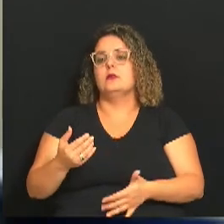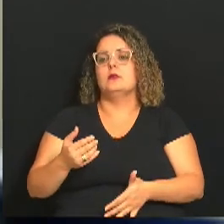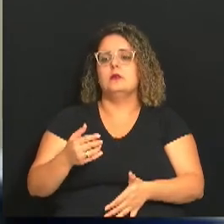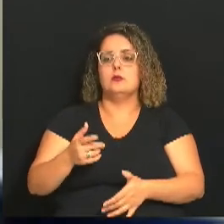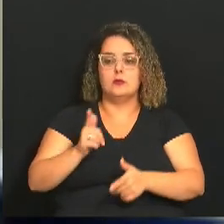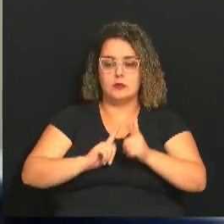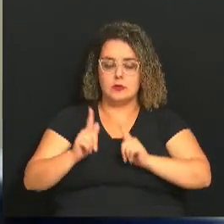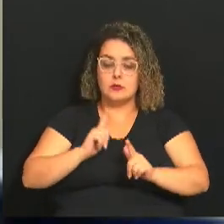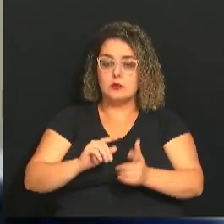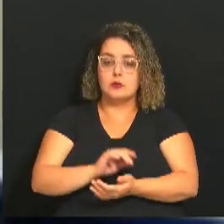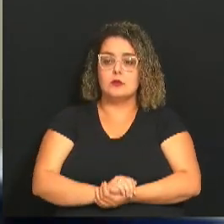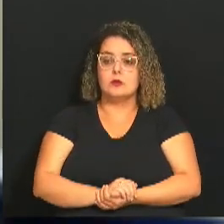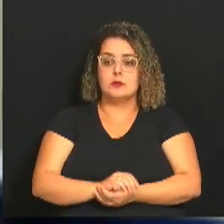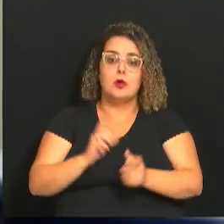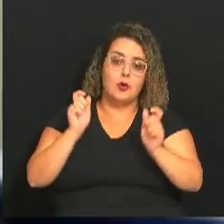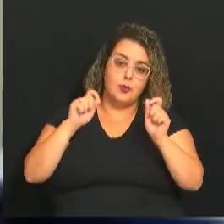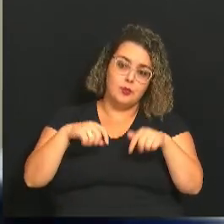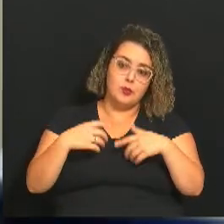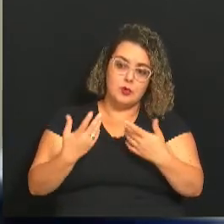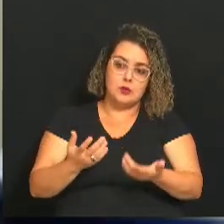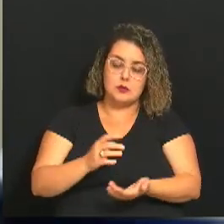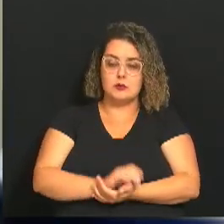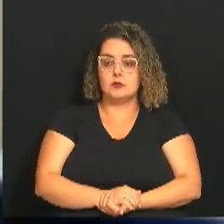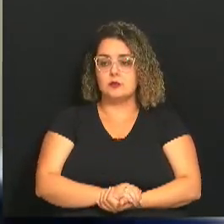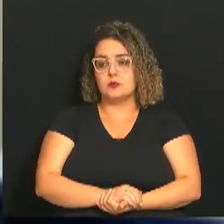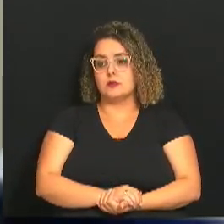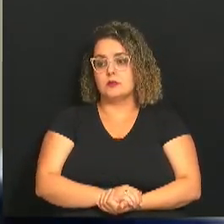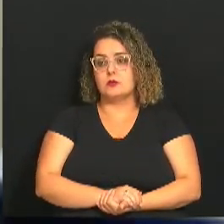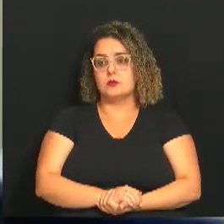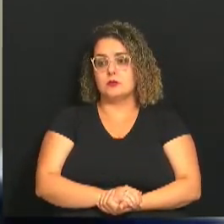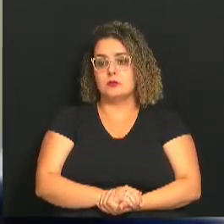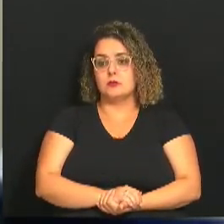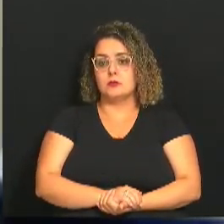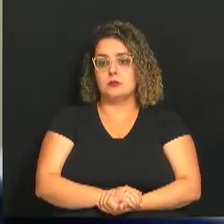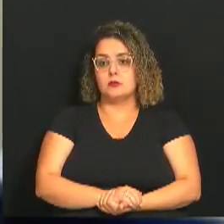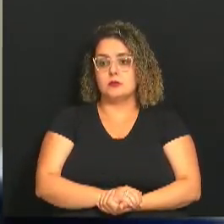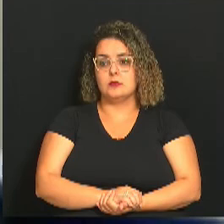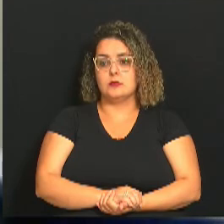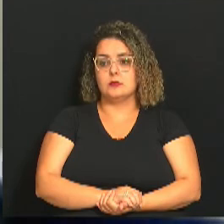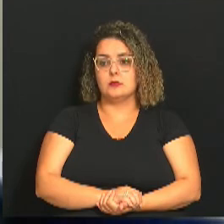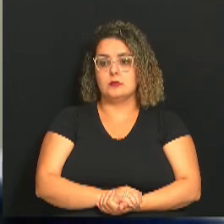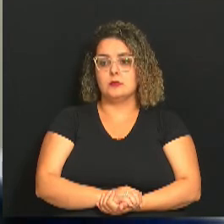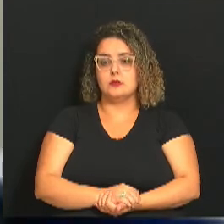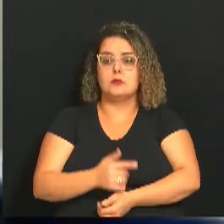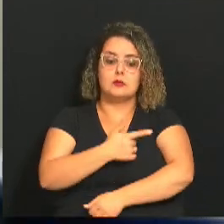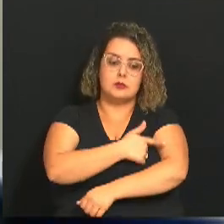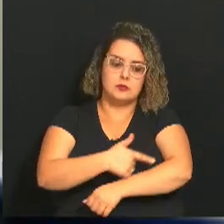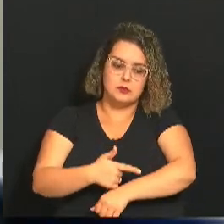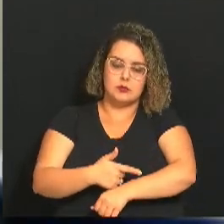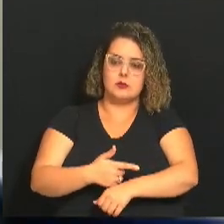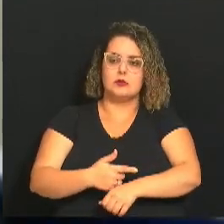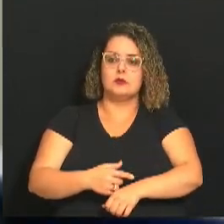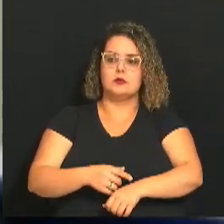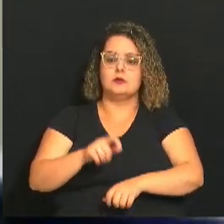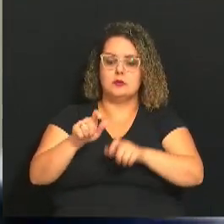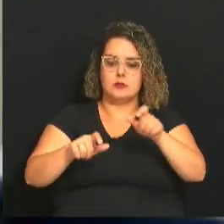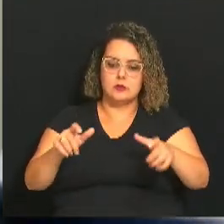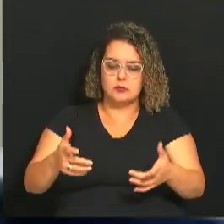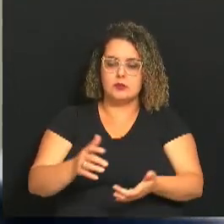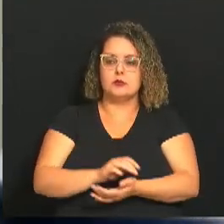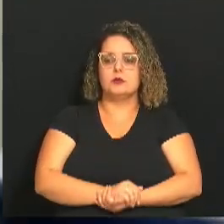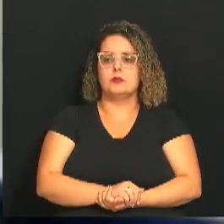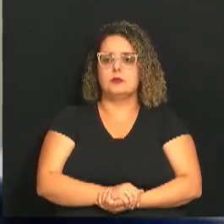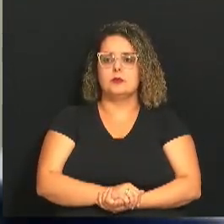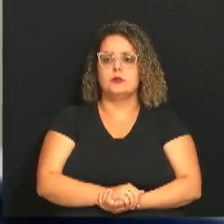para ver se é possível isso daí. E teria que ter um outro lado lá, é a educação da população de estar